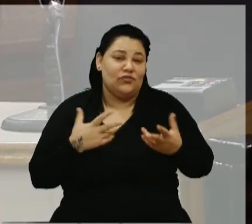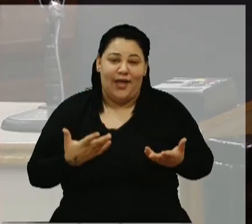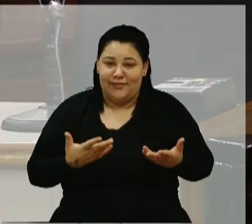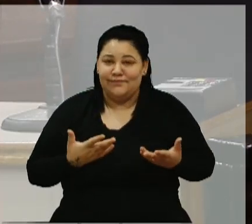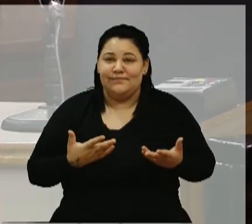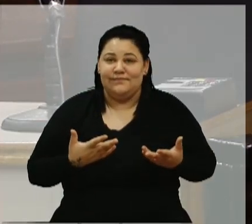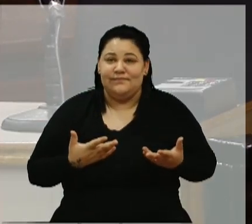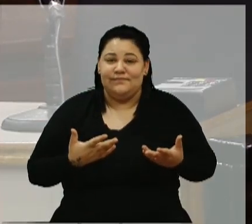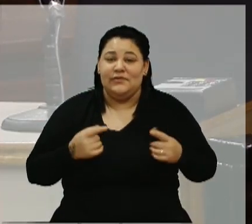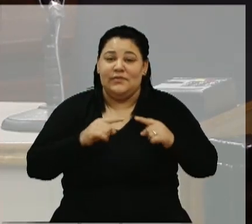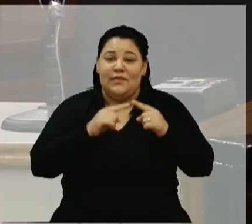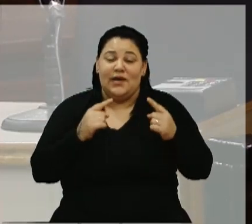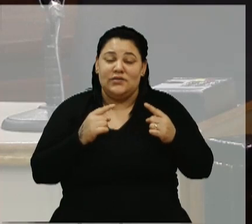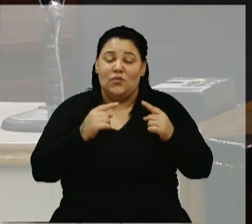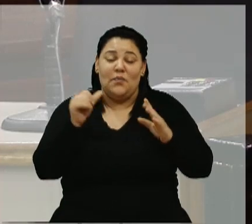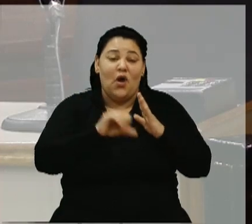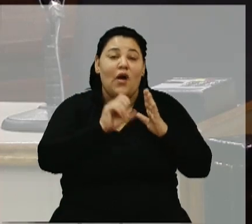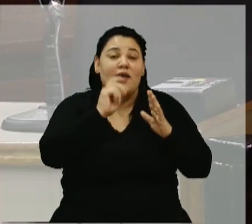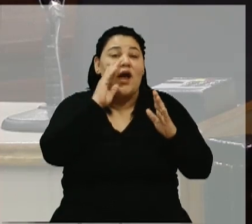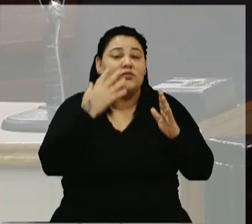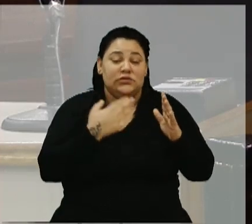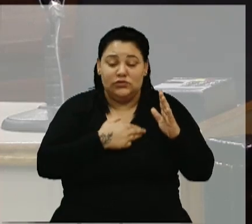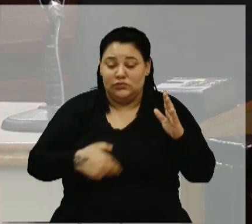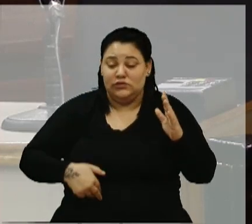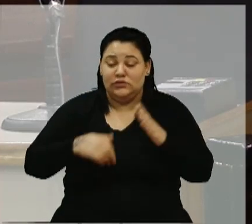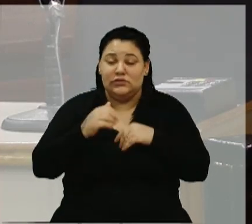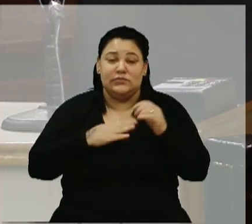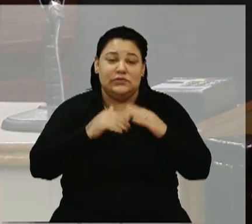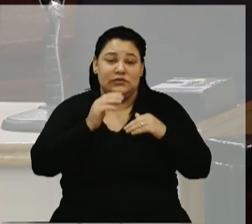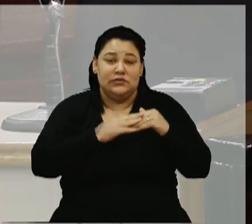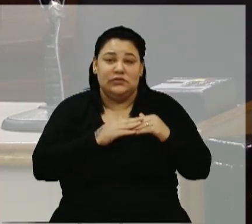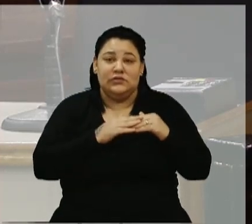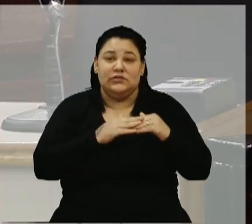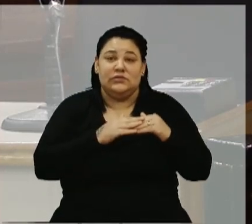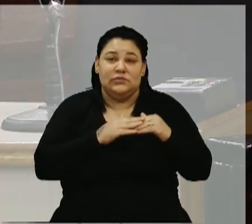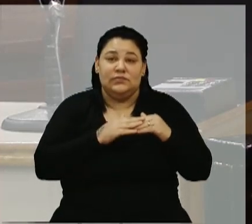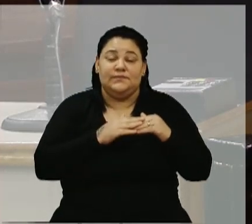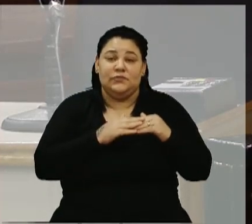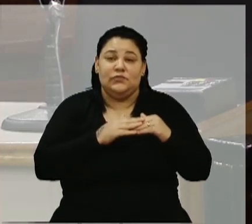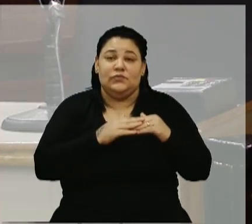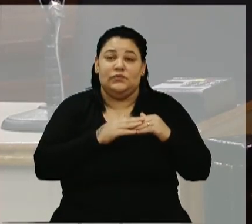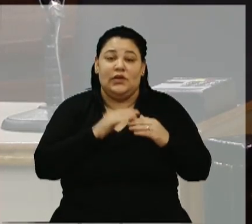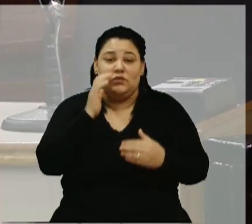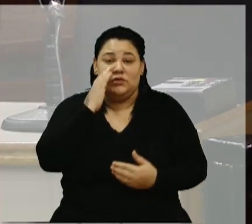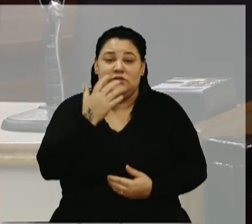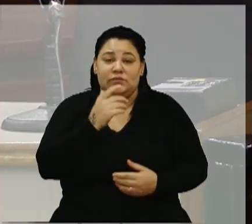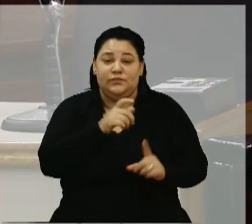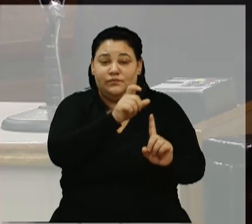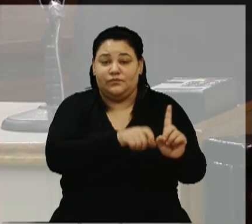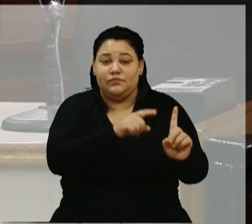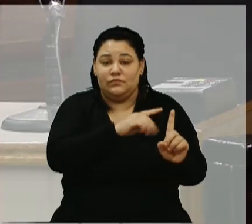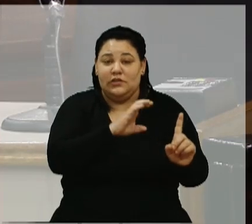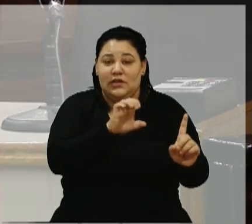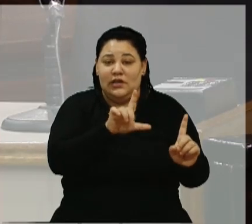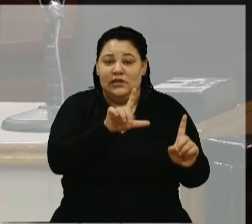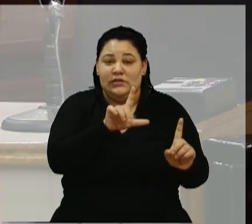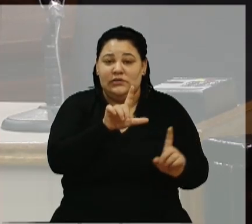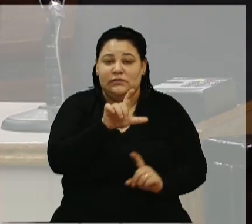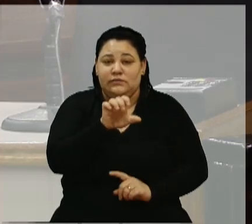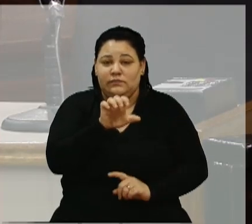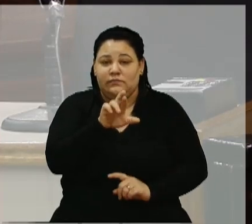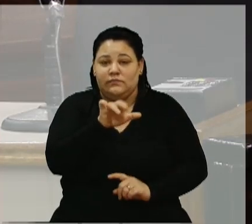caso mais explícito e cruel da prática do crime de prevaricação de Moraes ocorreu com o réu Clériston Pereira da